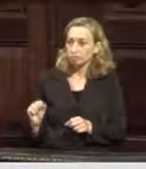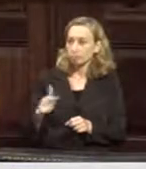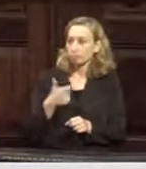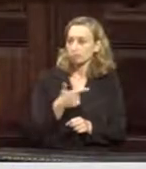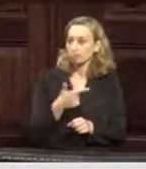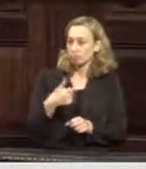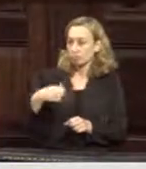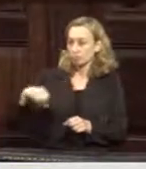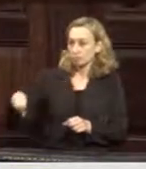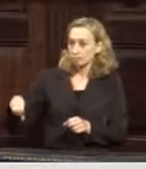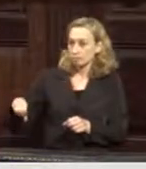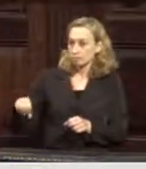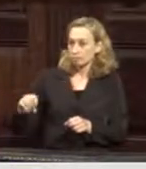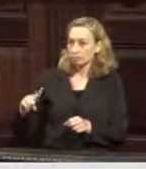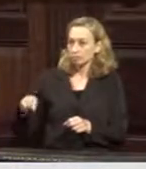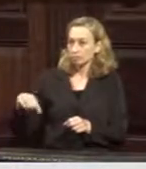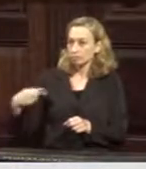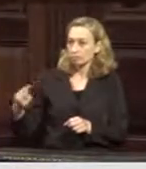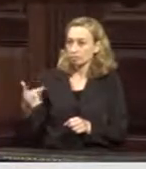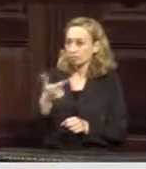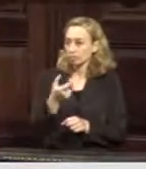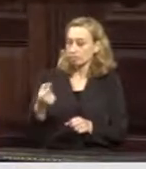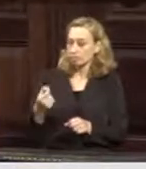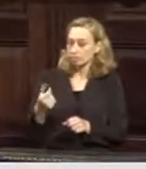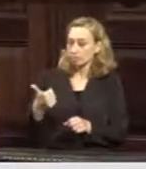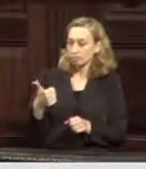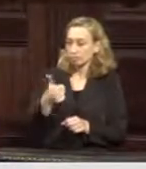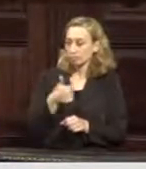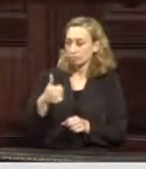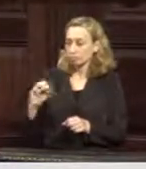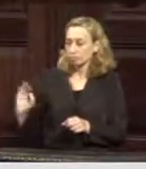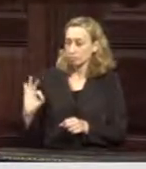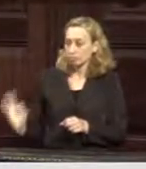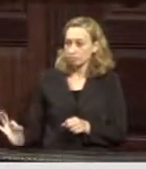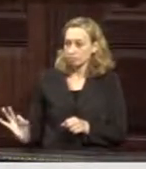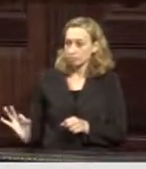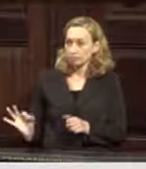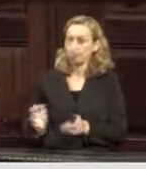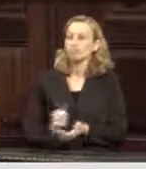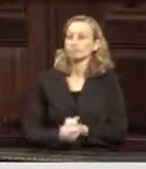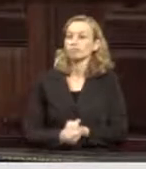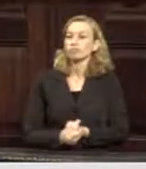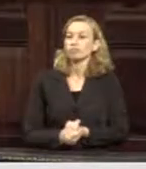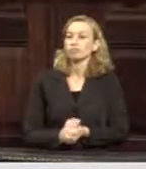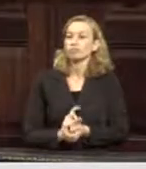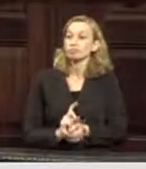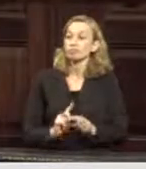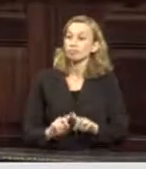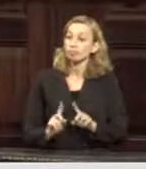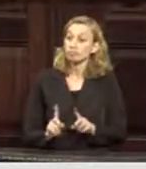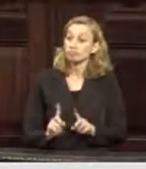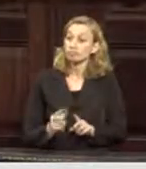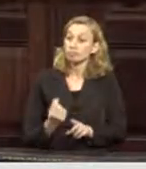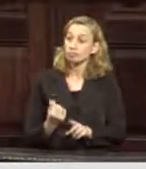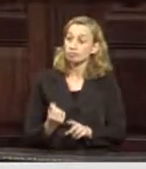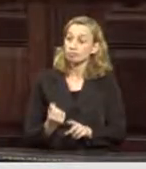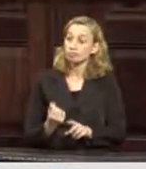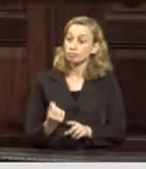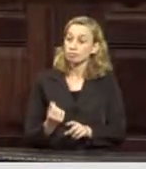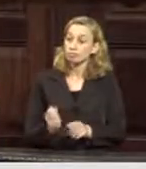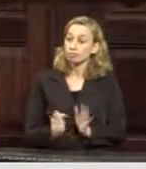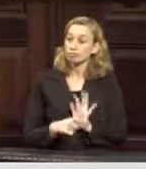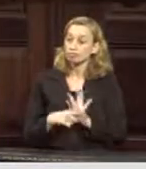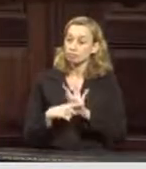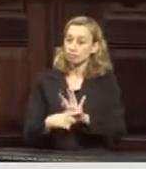orçamento repassado em duodécimos em 2020. Mas se os recursos para custeio das universidades